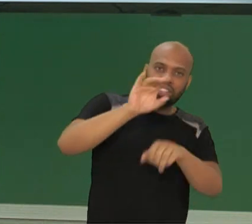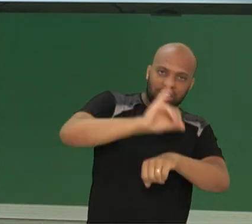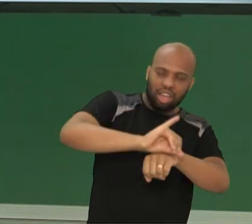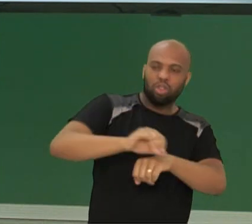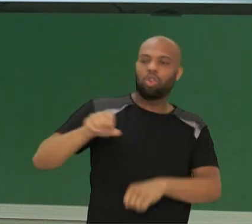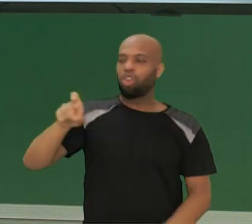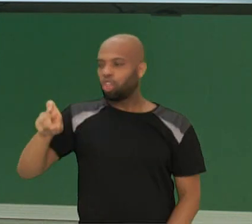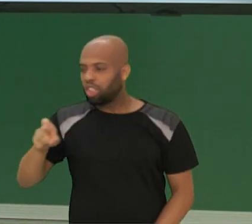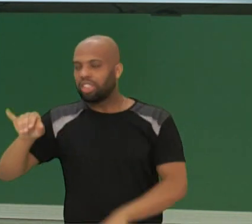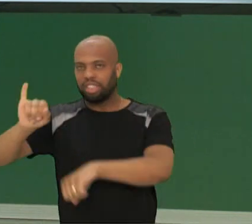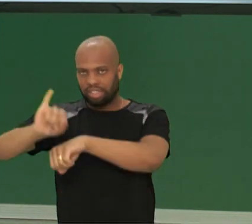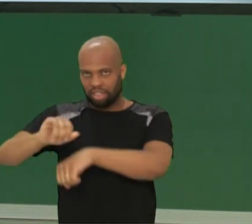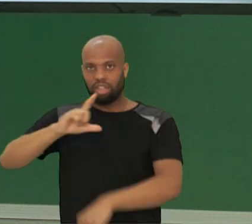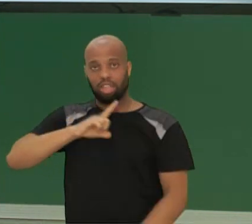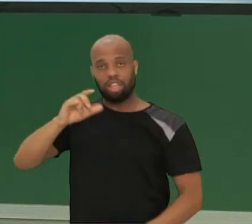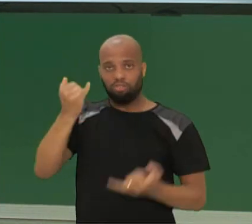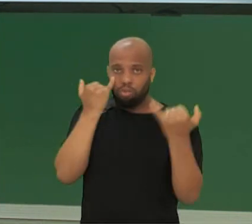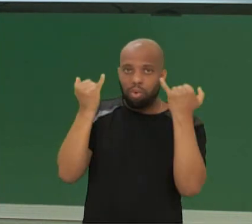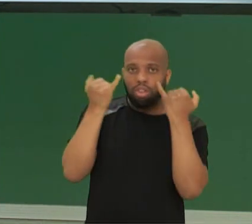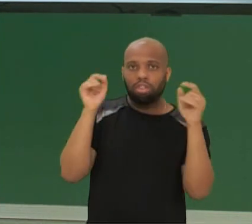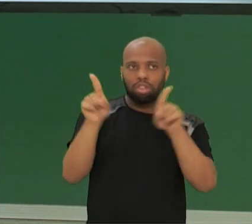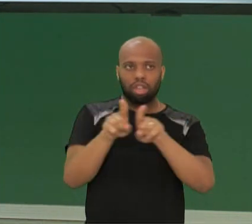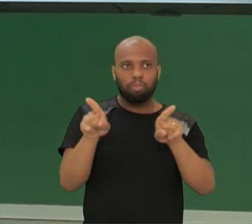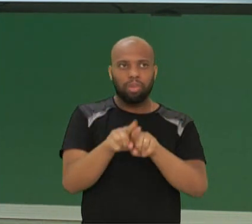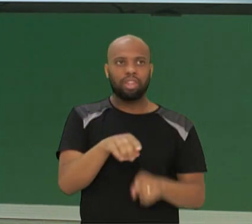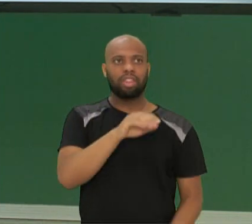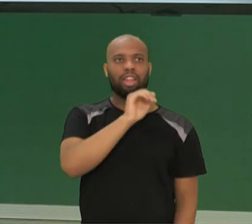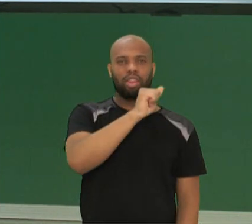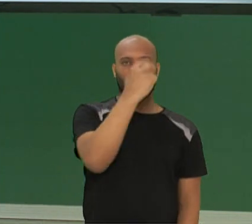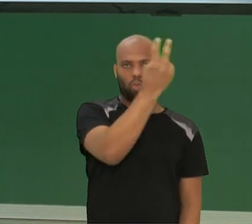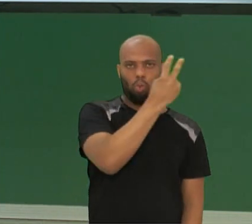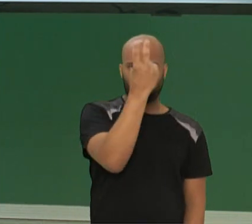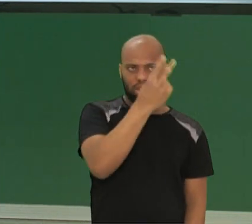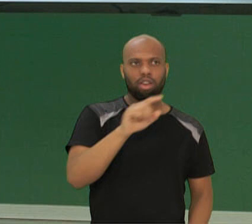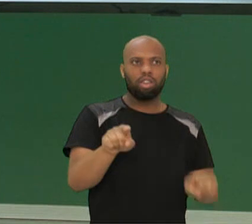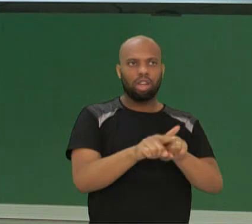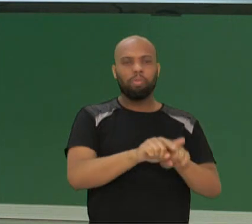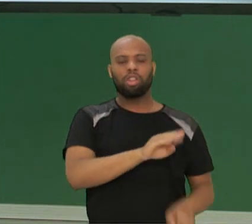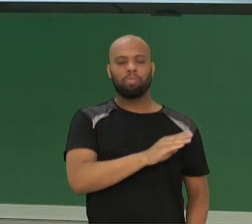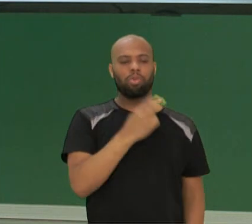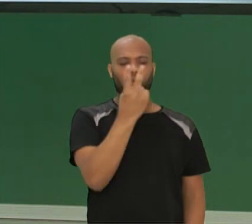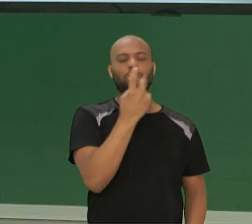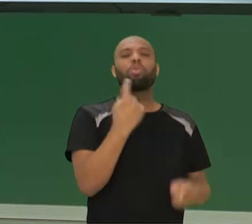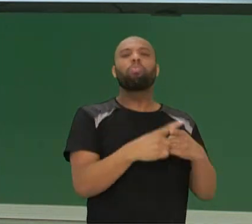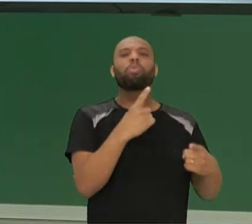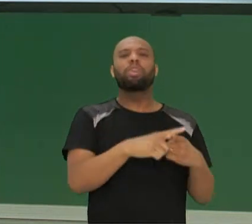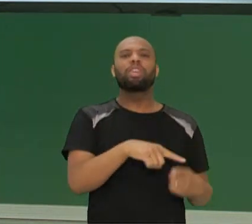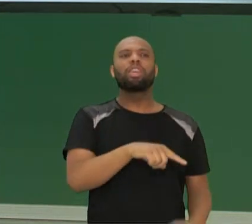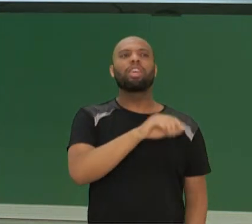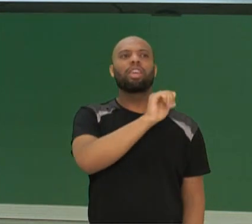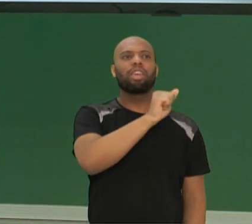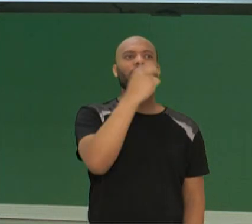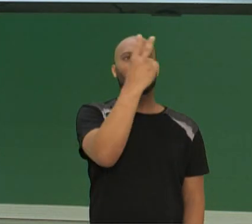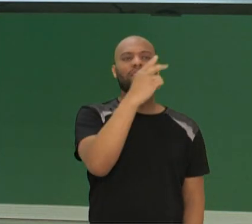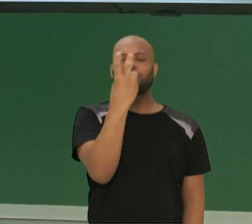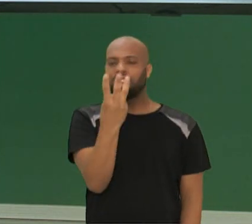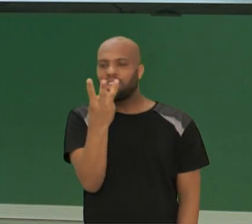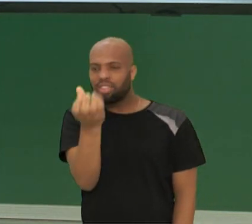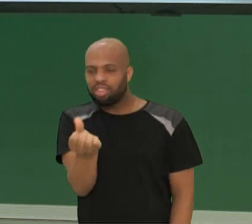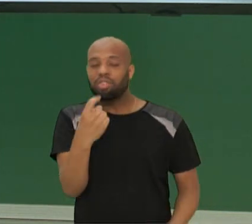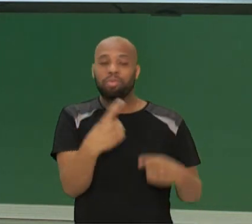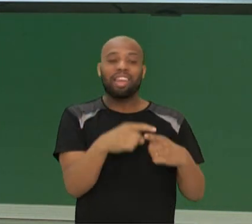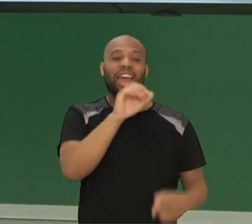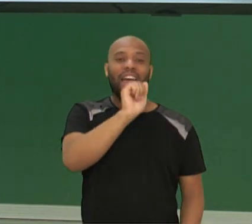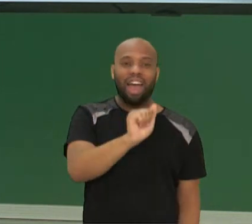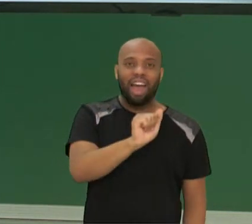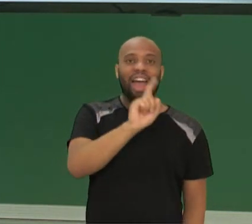vamos precisar, o valor do A ao quadrado, do B ao quadrado. Por que A ao quadrado é 36? Porque o A vale 6.